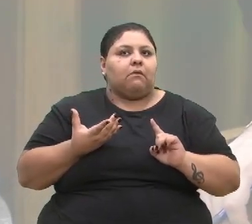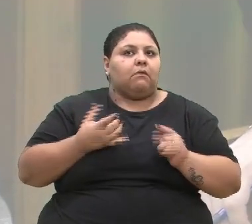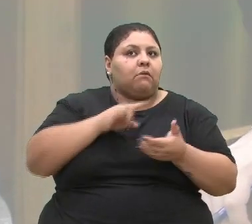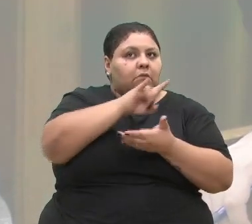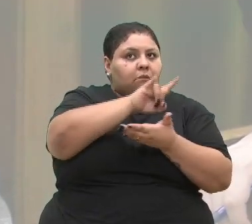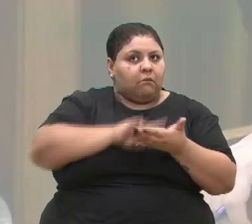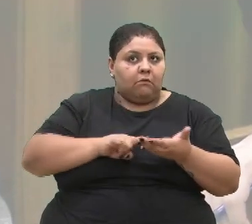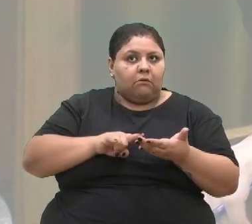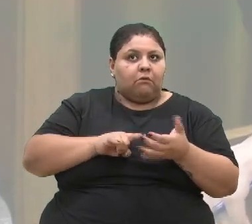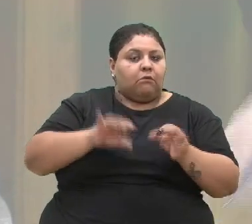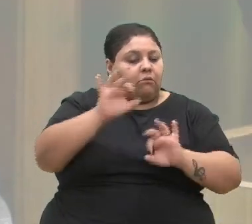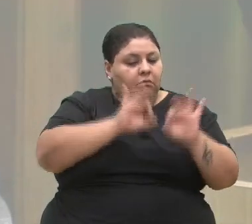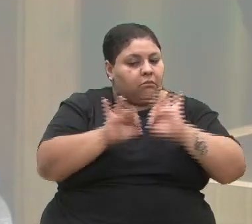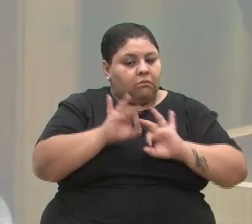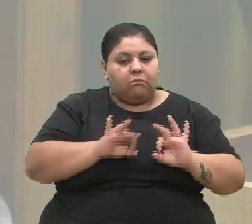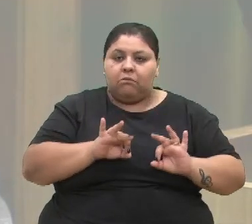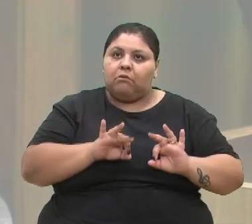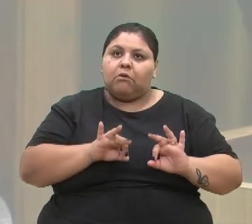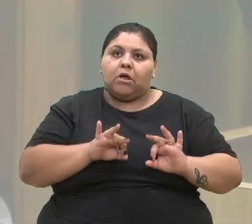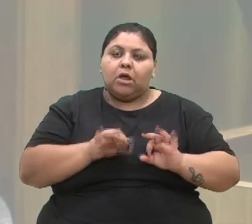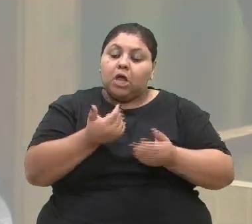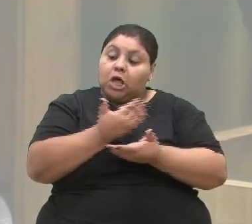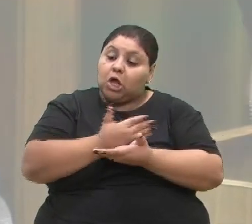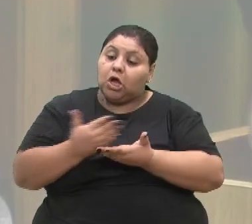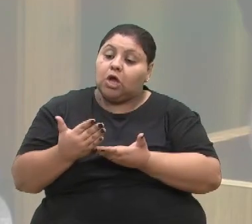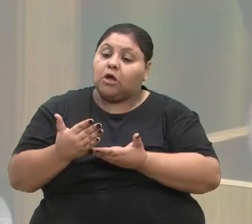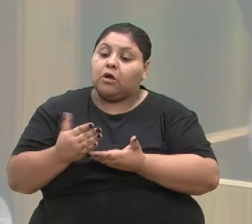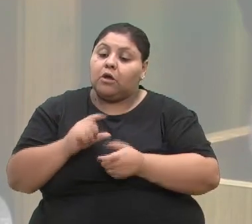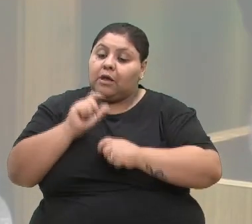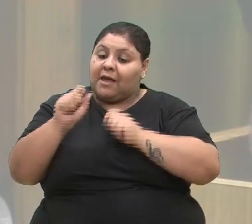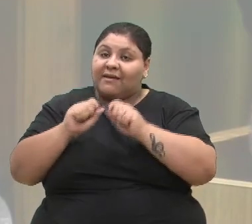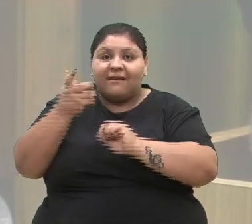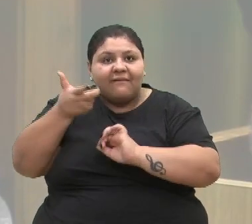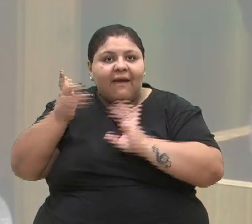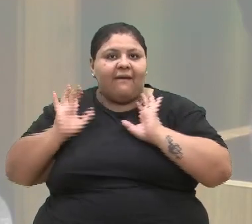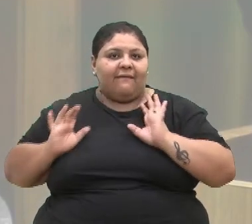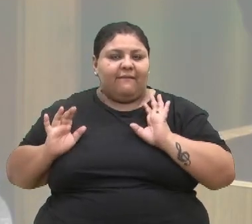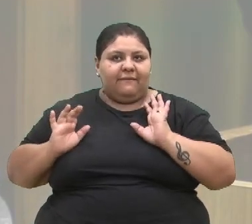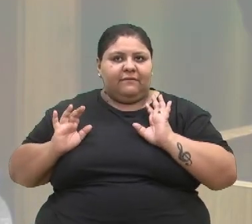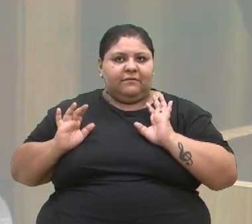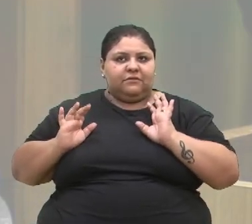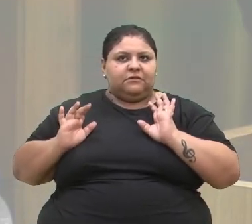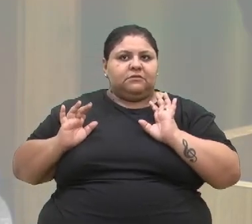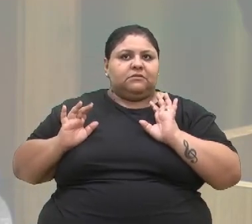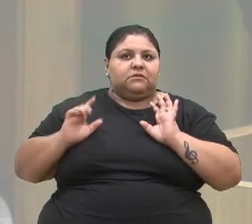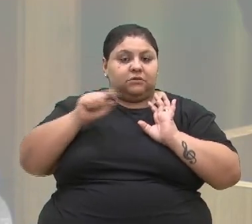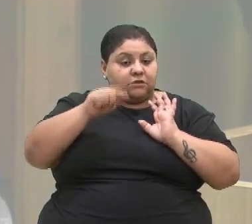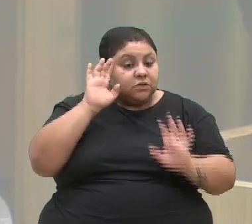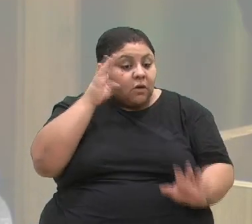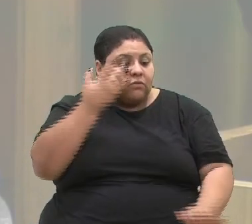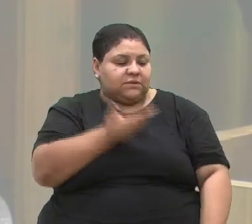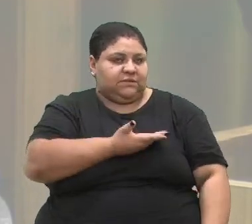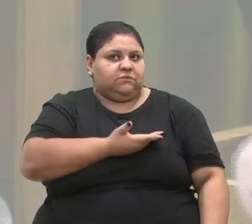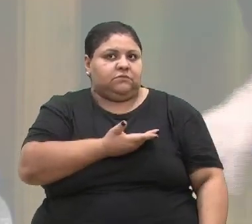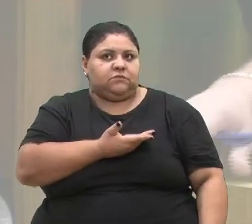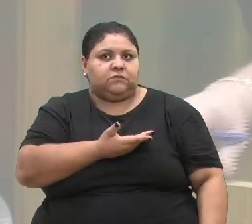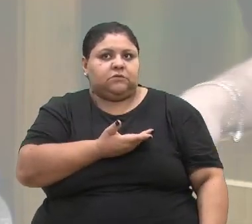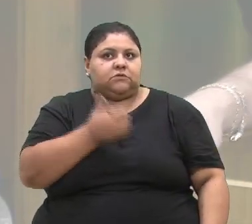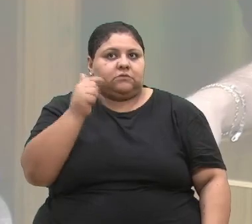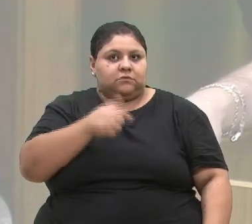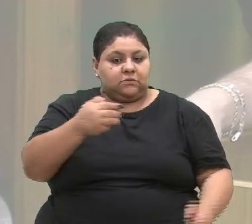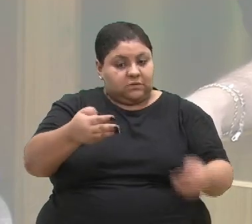dá em nada. Na verdade, que nem o senhor falou, muitas vezes ela não surte o efeito esperado,